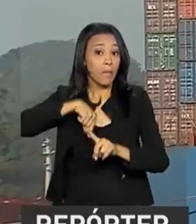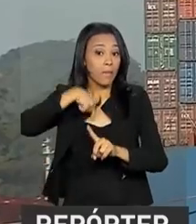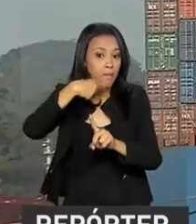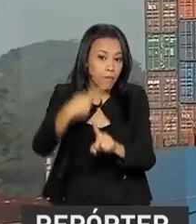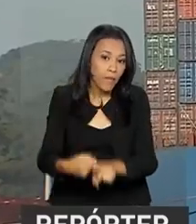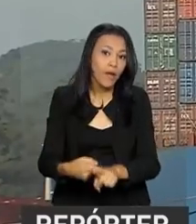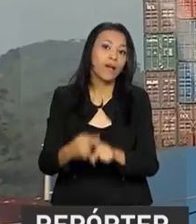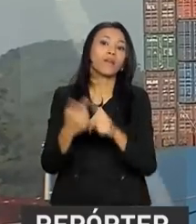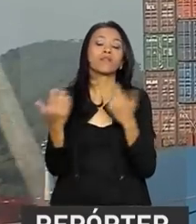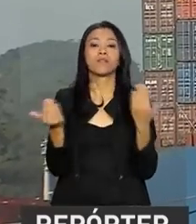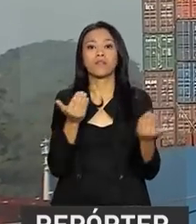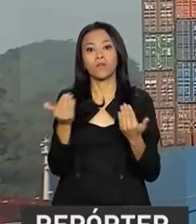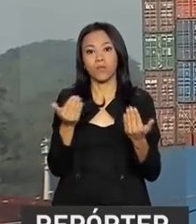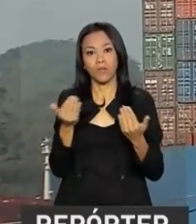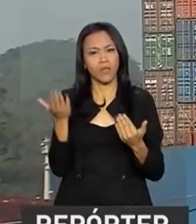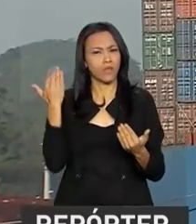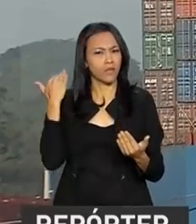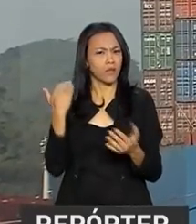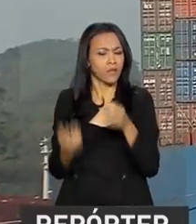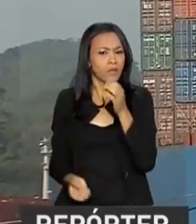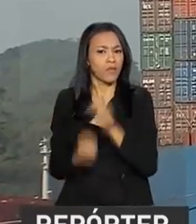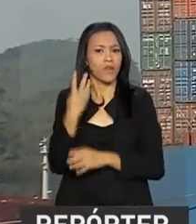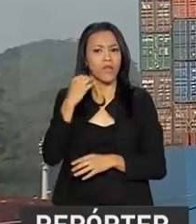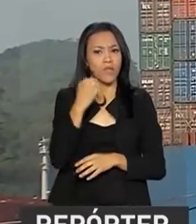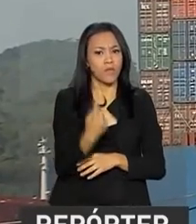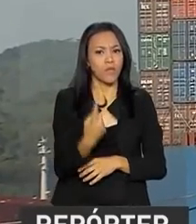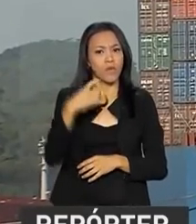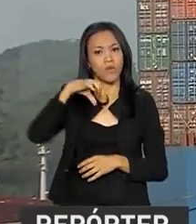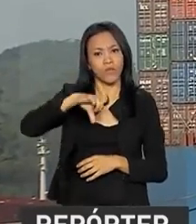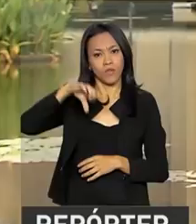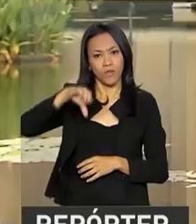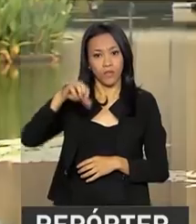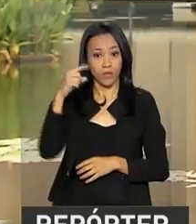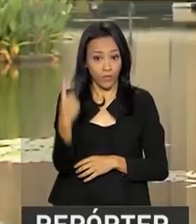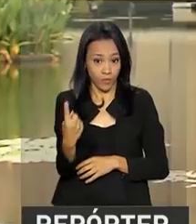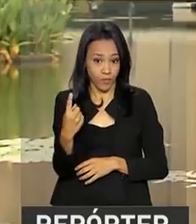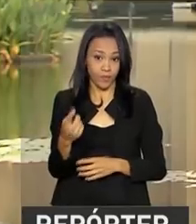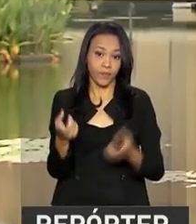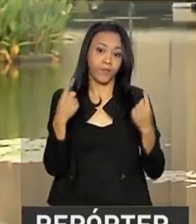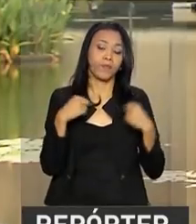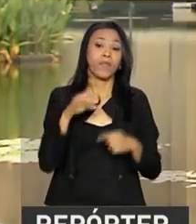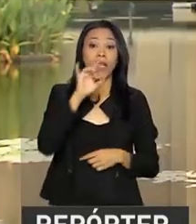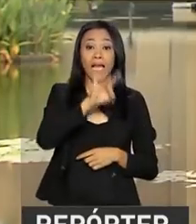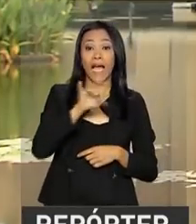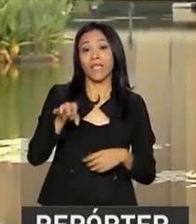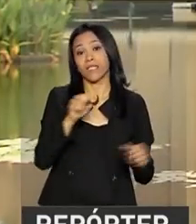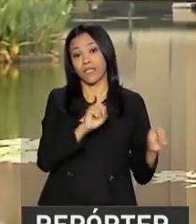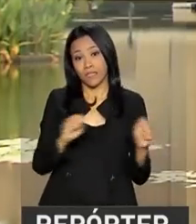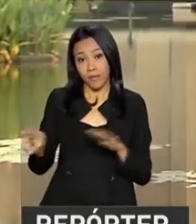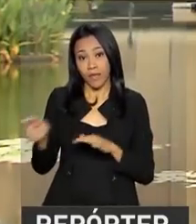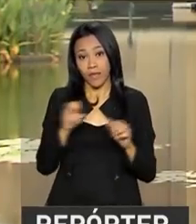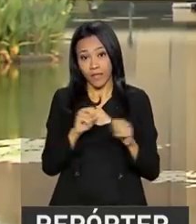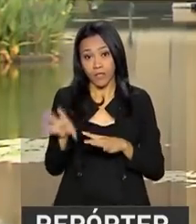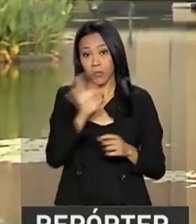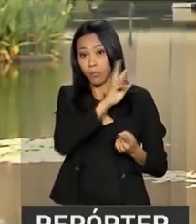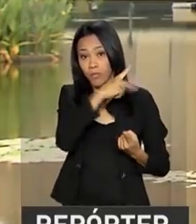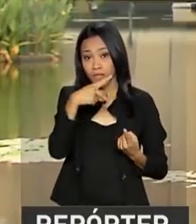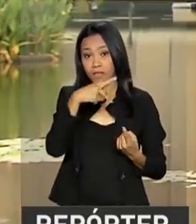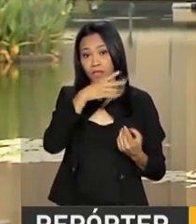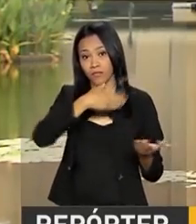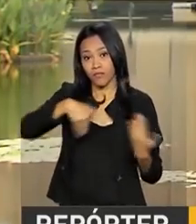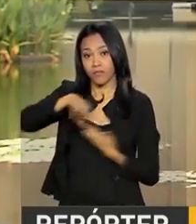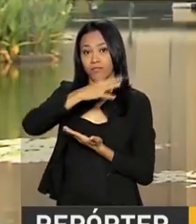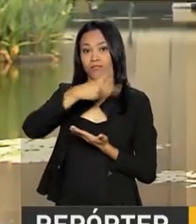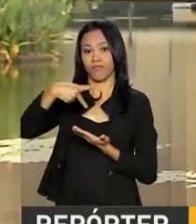registrados no ano da fundação em 1991 a cada semestre a presidência da cúpula é ocupada por um